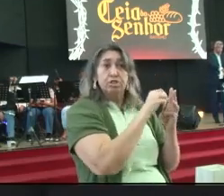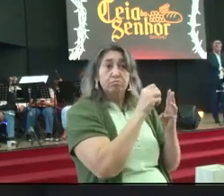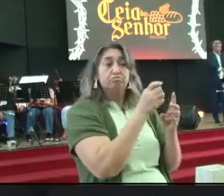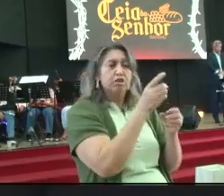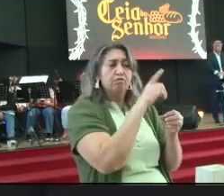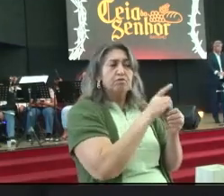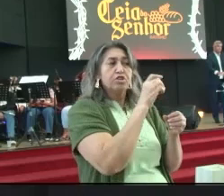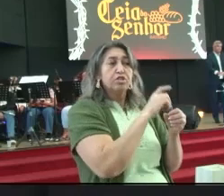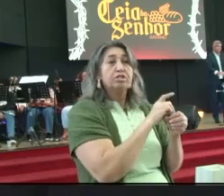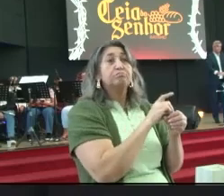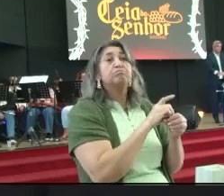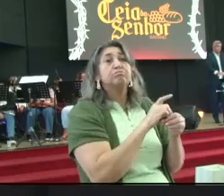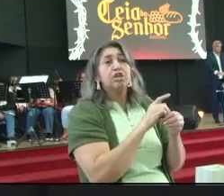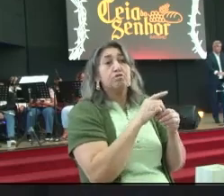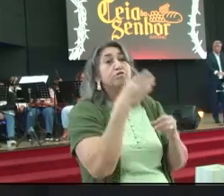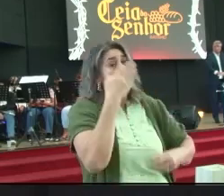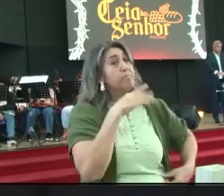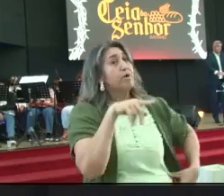Devolva.